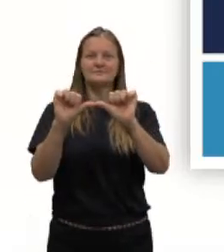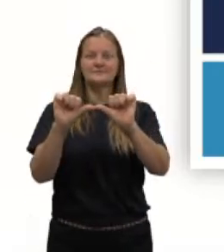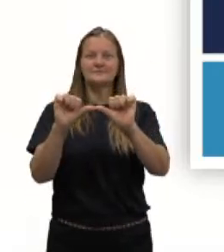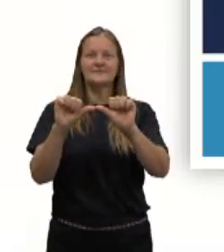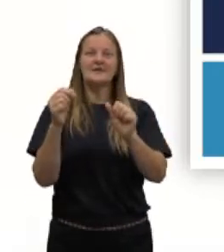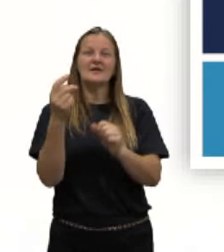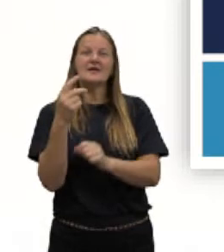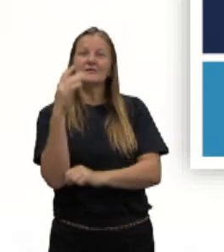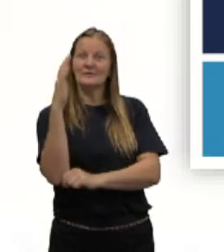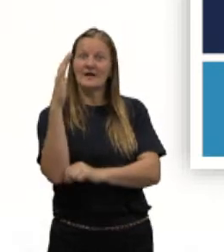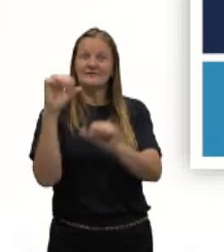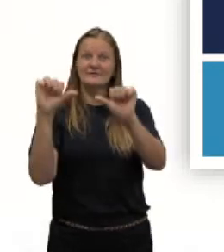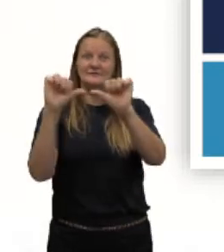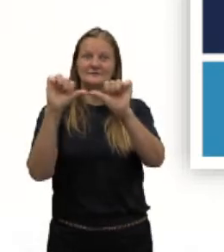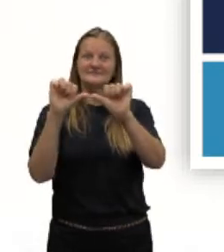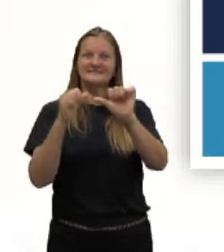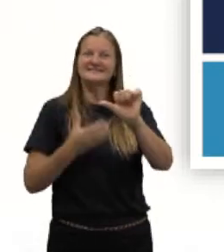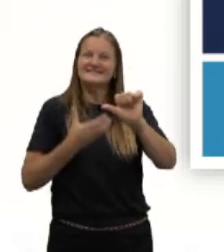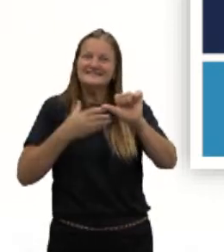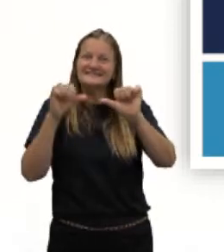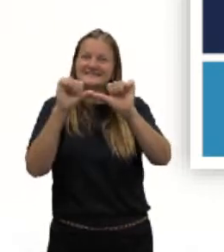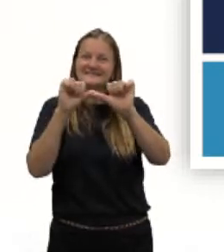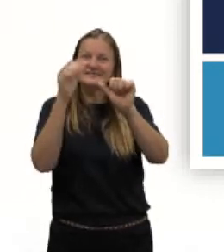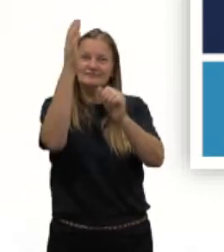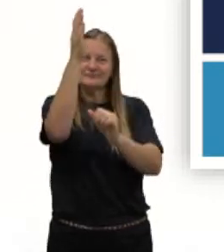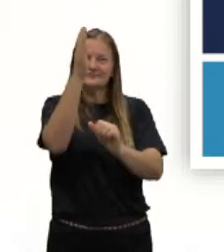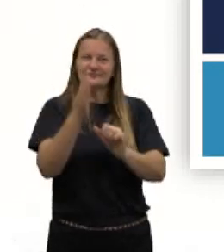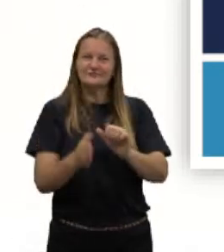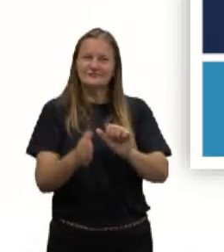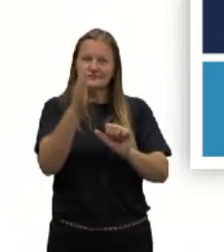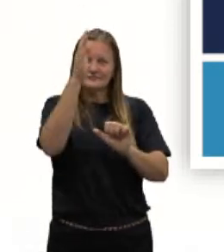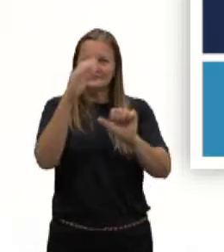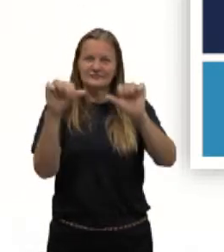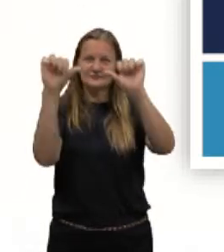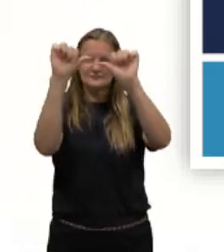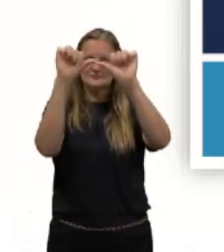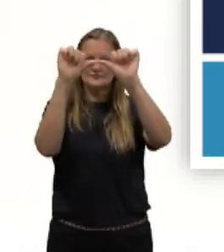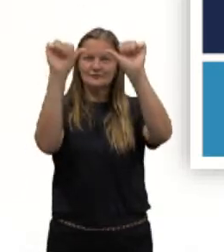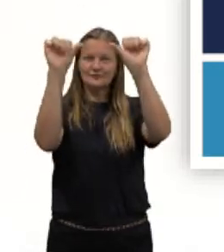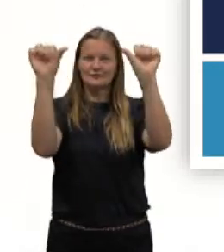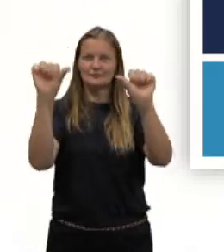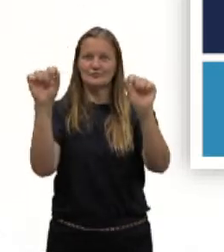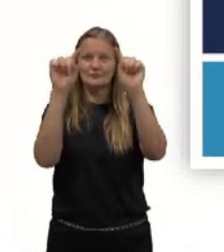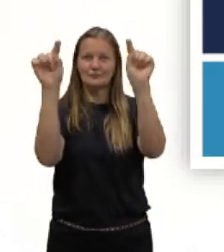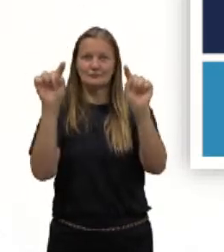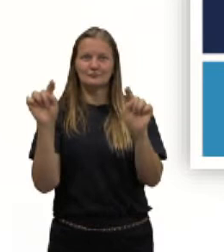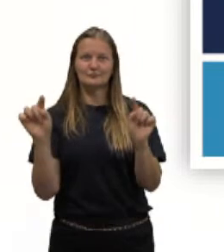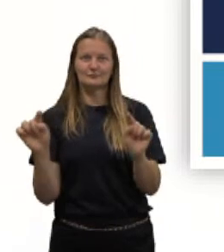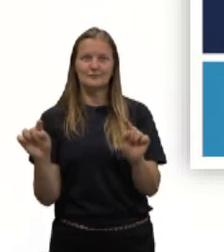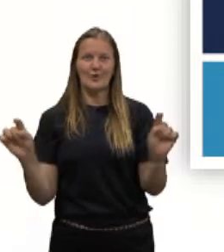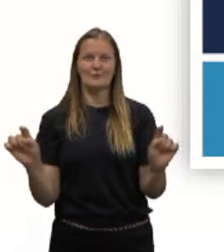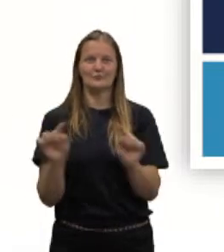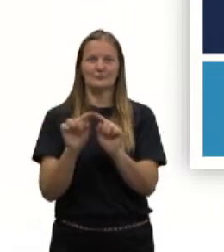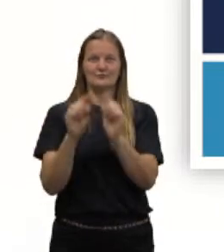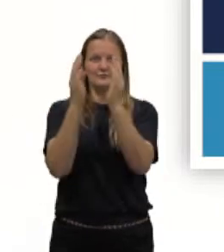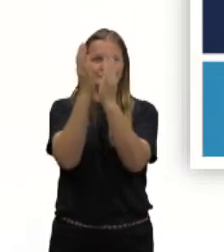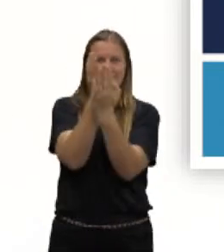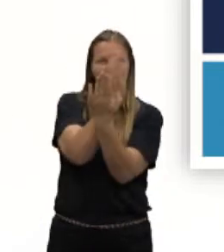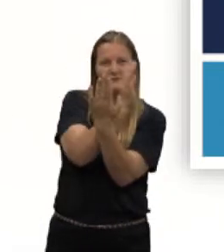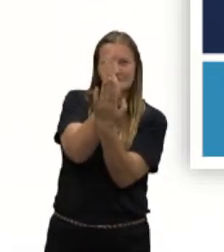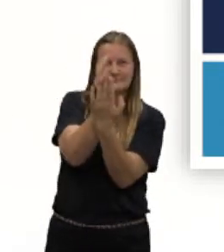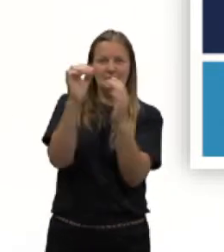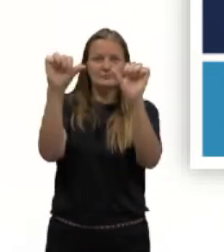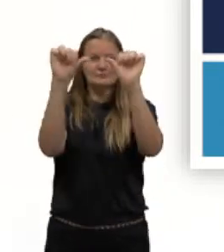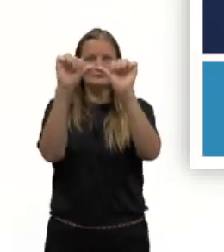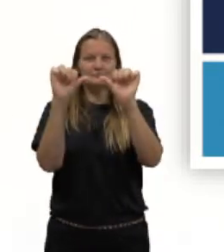Natal que dá bem para a gente enxergar isso, né, no nosso dia a dia. Uhum. Tá? Então, se são iguais, são